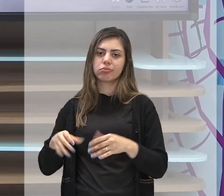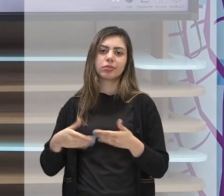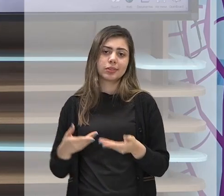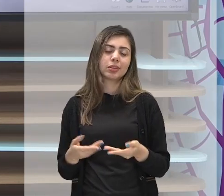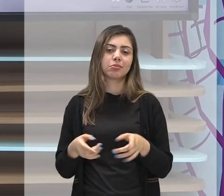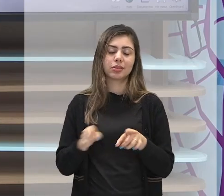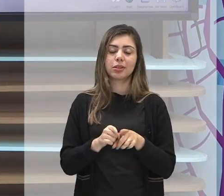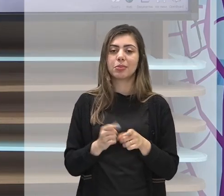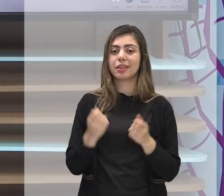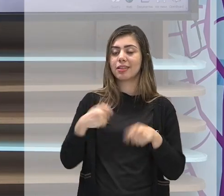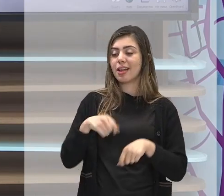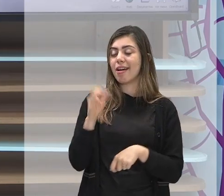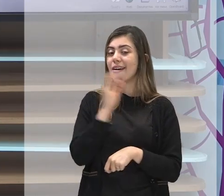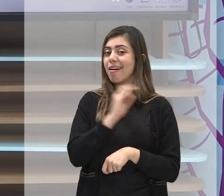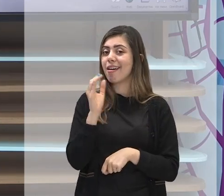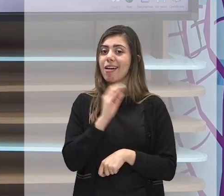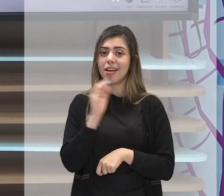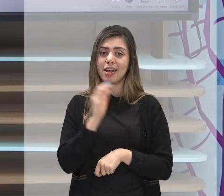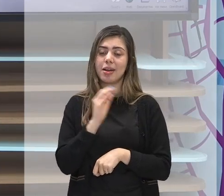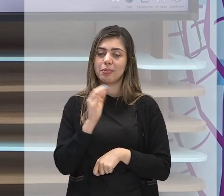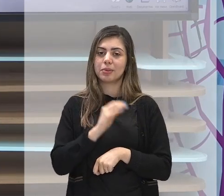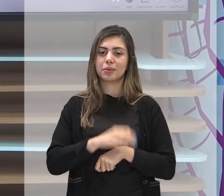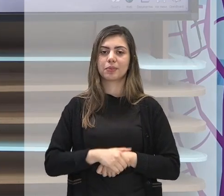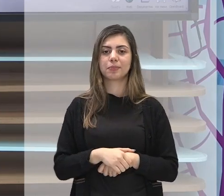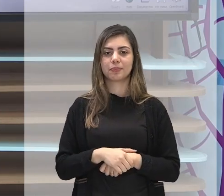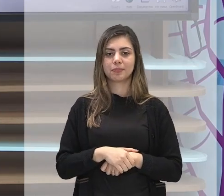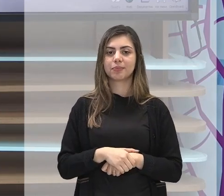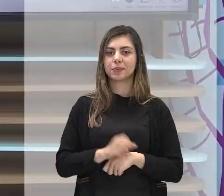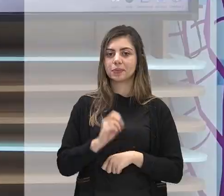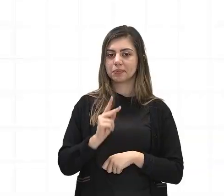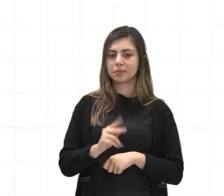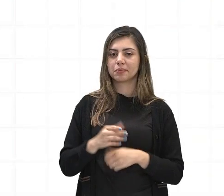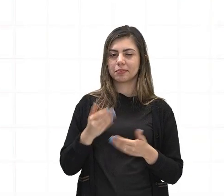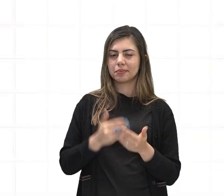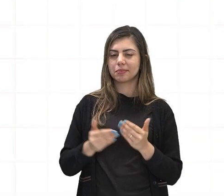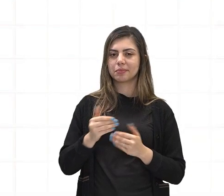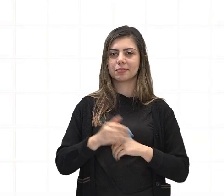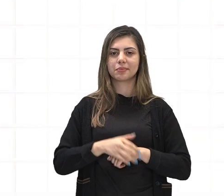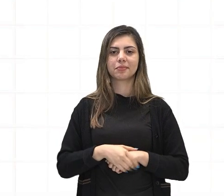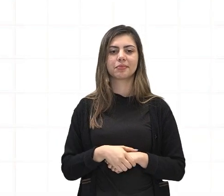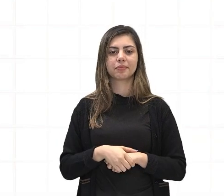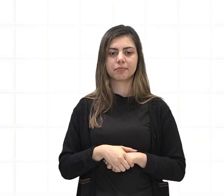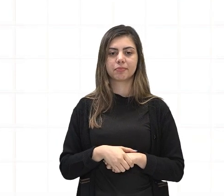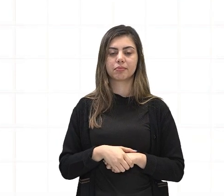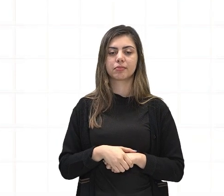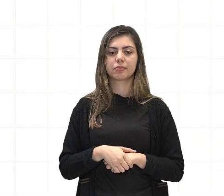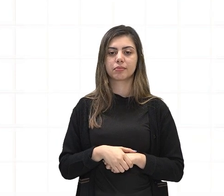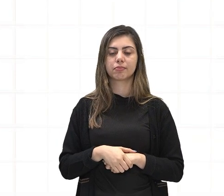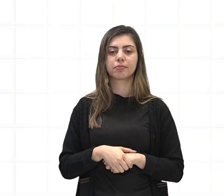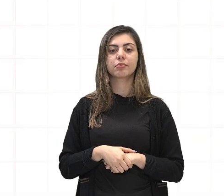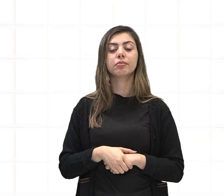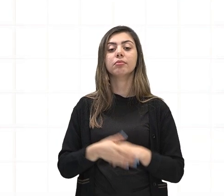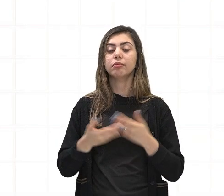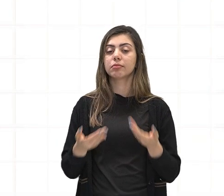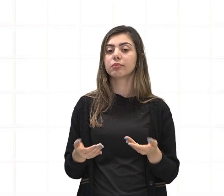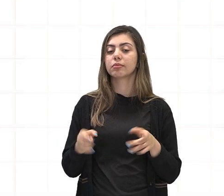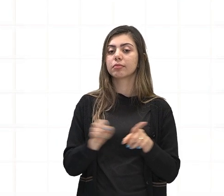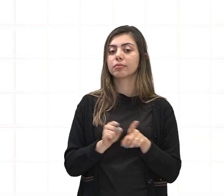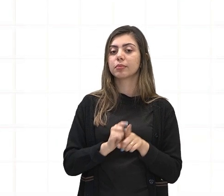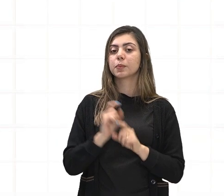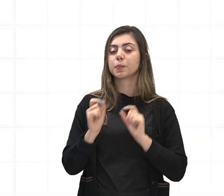produzir mais e em larga escala. Ok? Continuando o nosso texto. Além